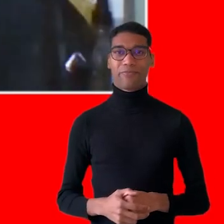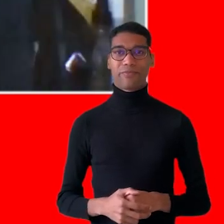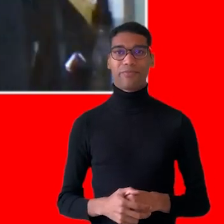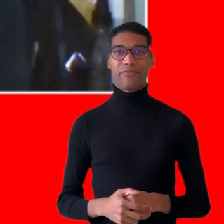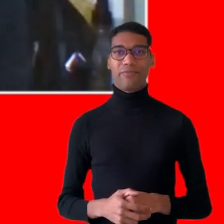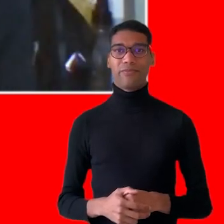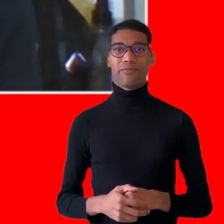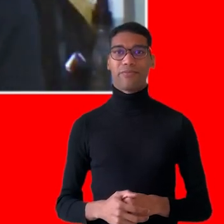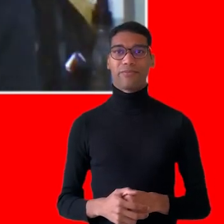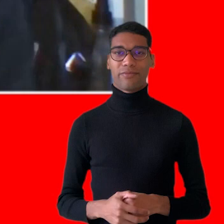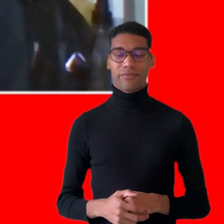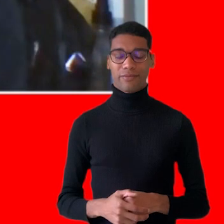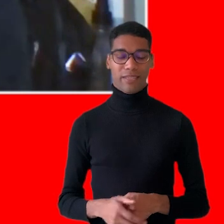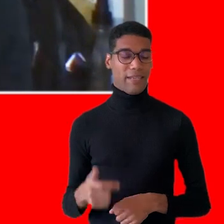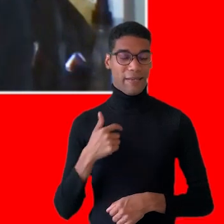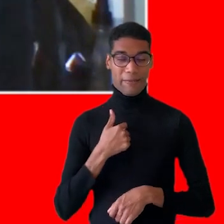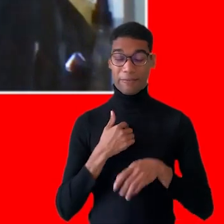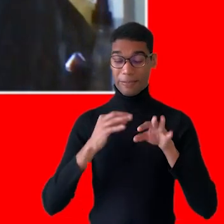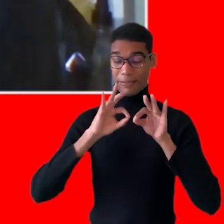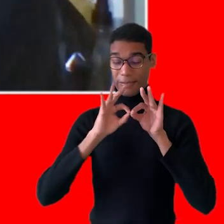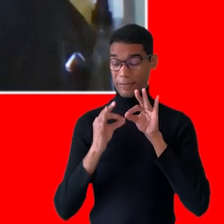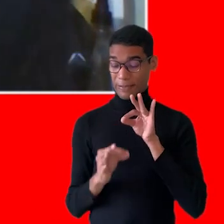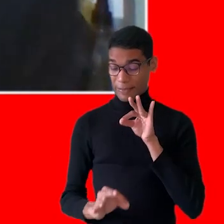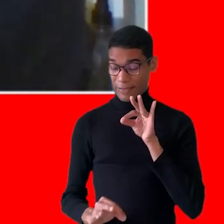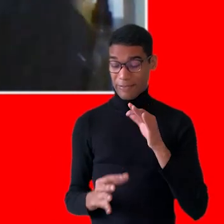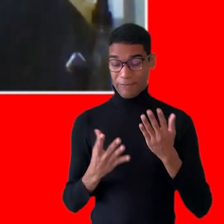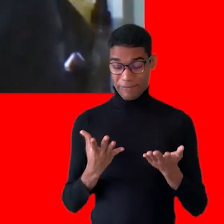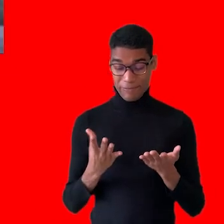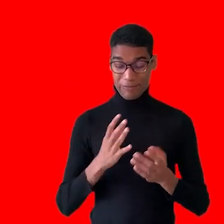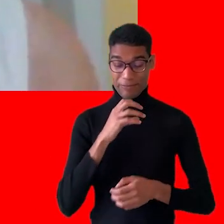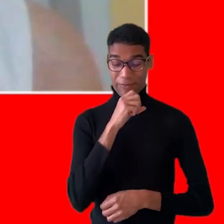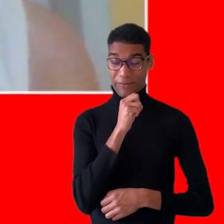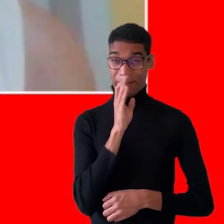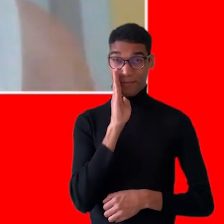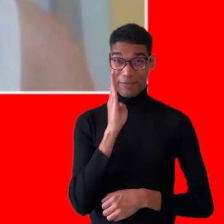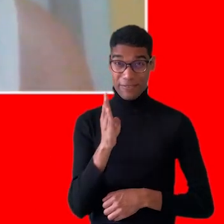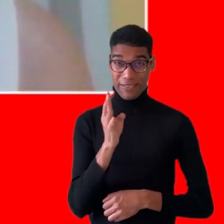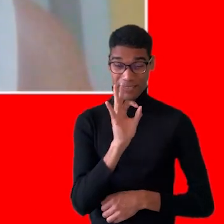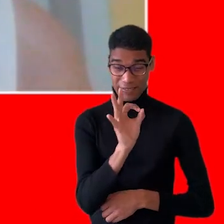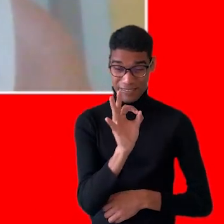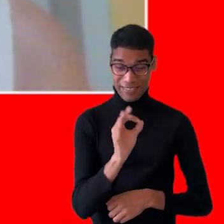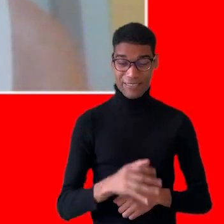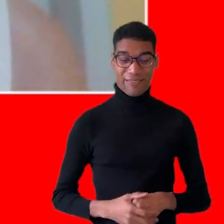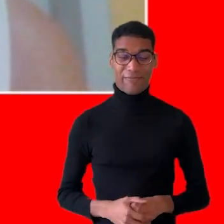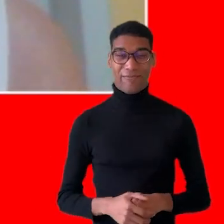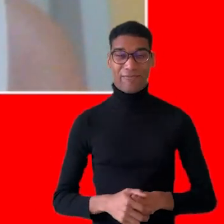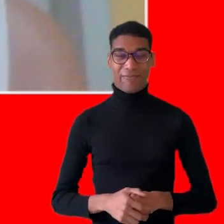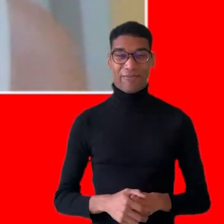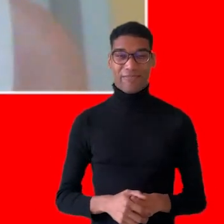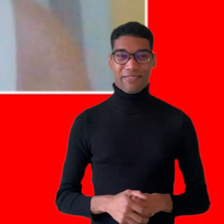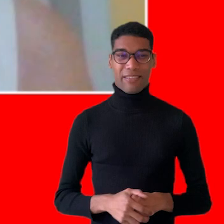E eu estava aqui a ouvir Falei tudo de Salomão. uma vez, né, Marleide? Foi Marileide. ótimo, foi ótimo.